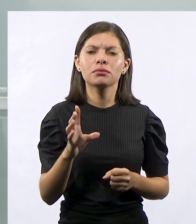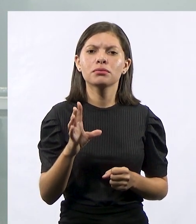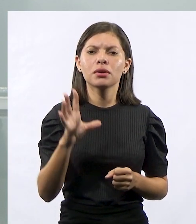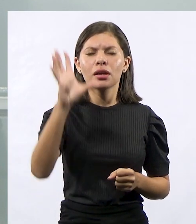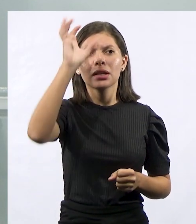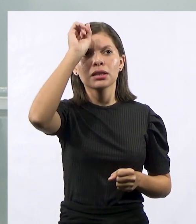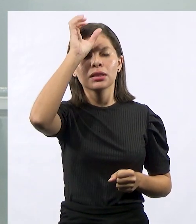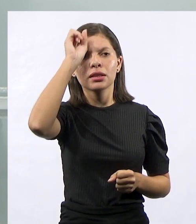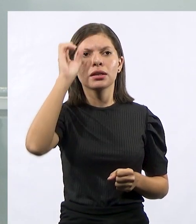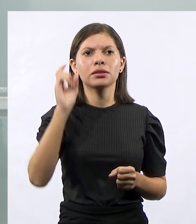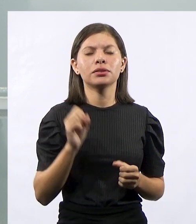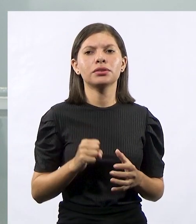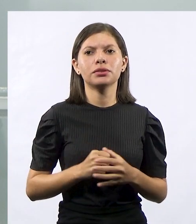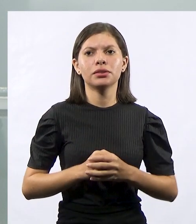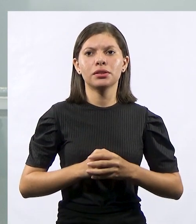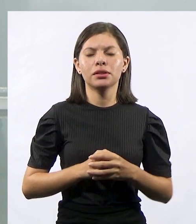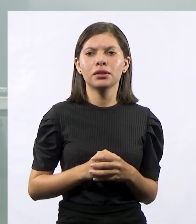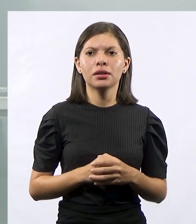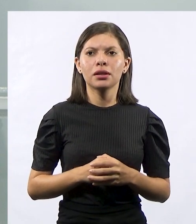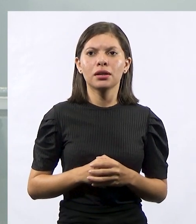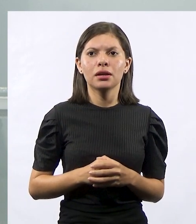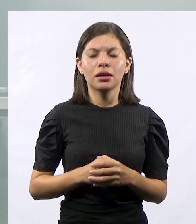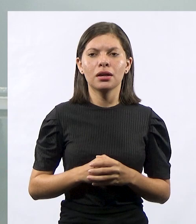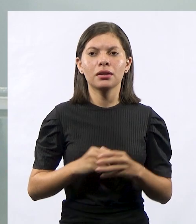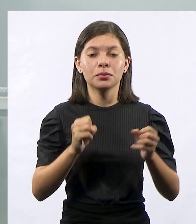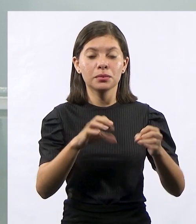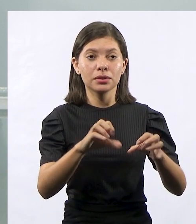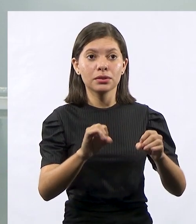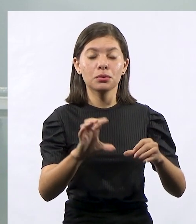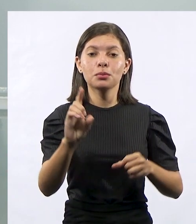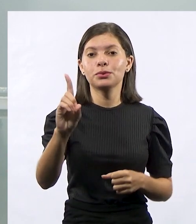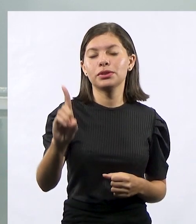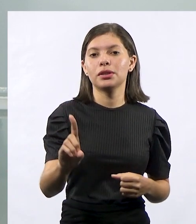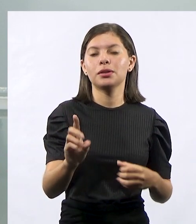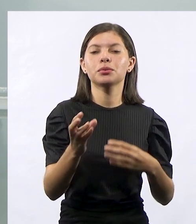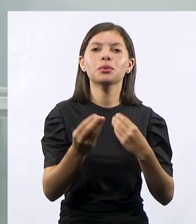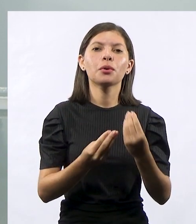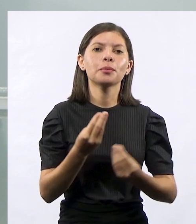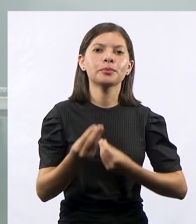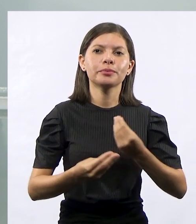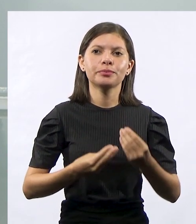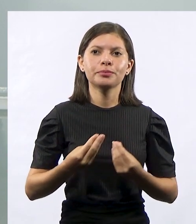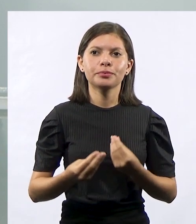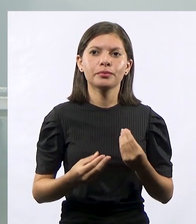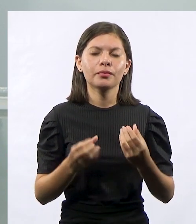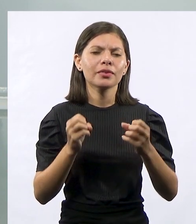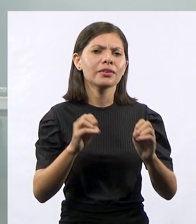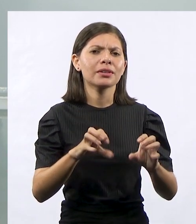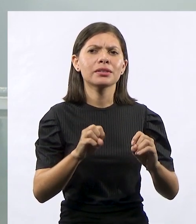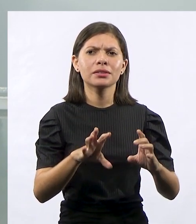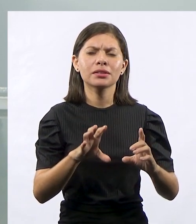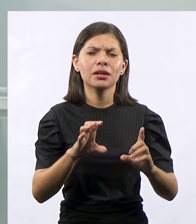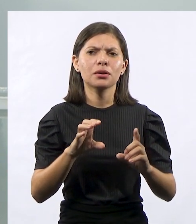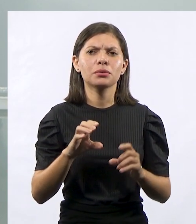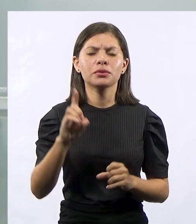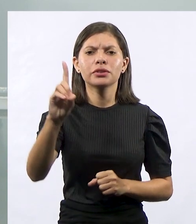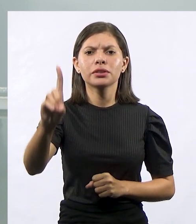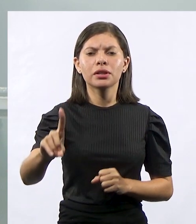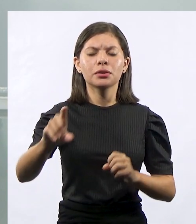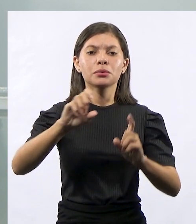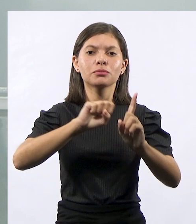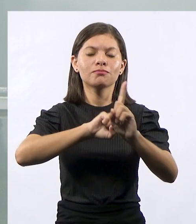enquanto direito social. A gente viu lá na Constituição, no artigo 6º, que ela é um direito social e de